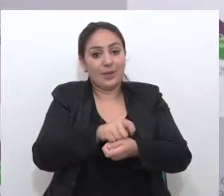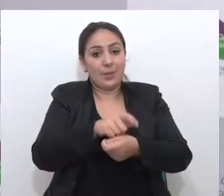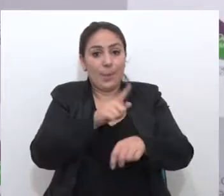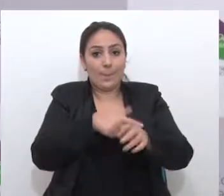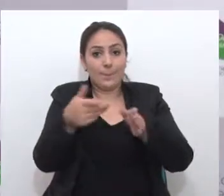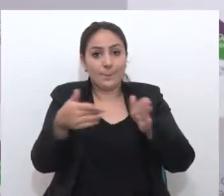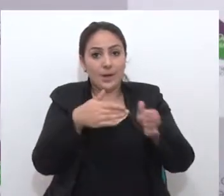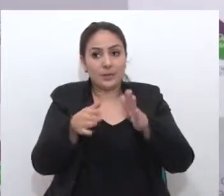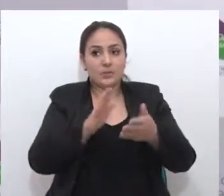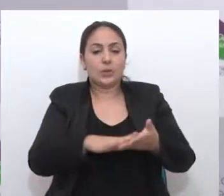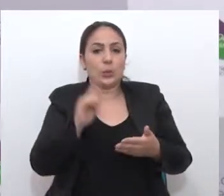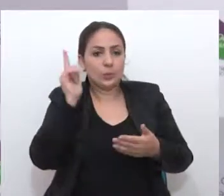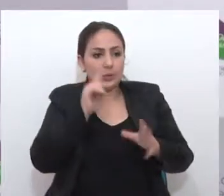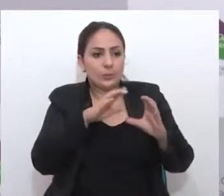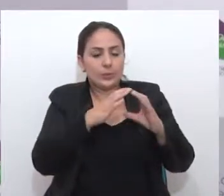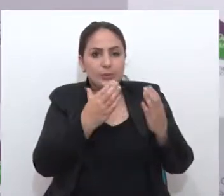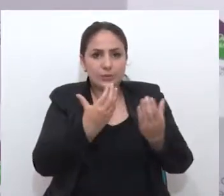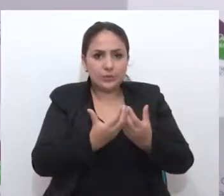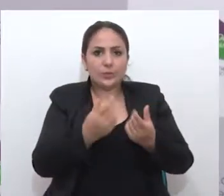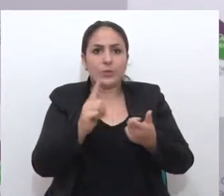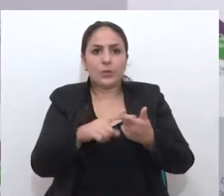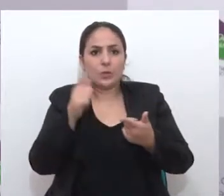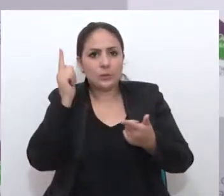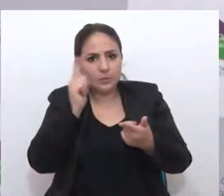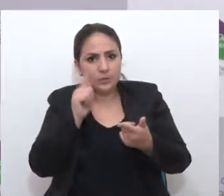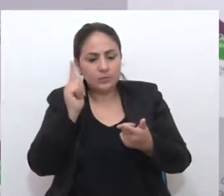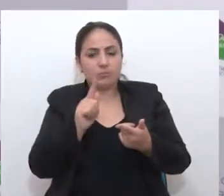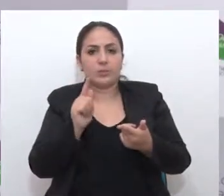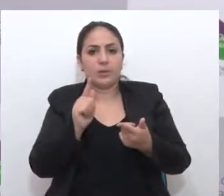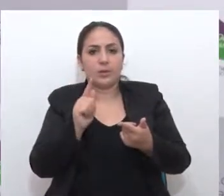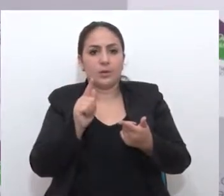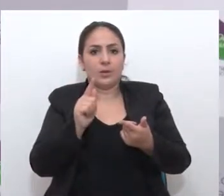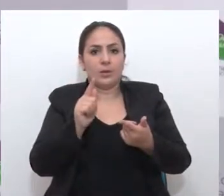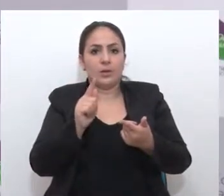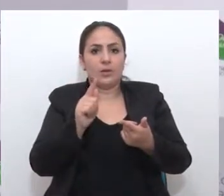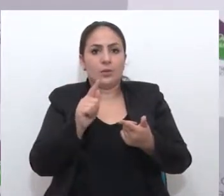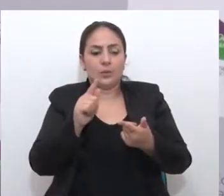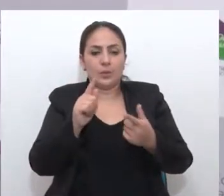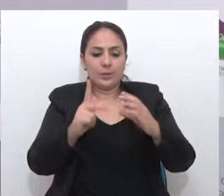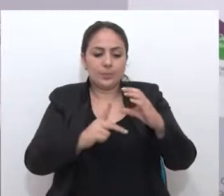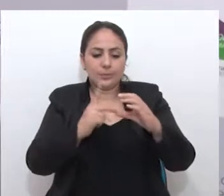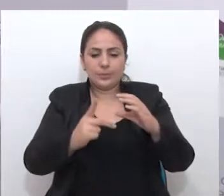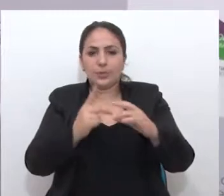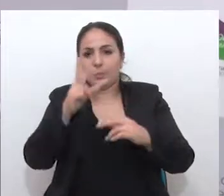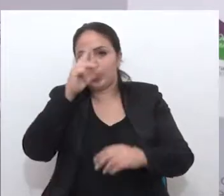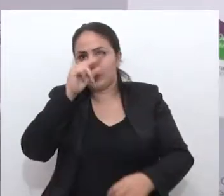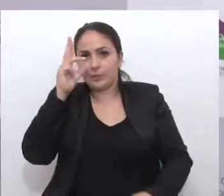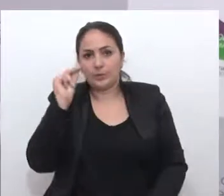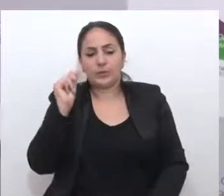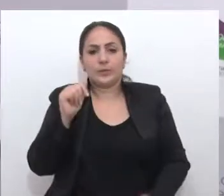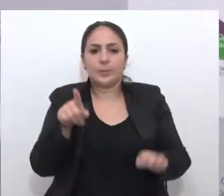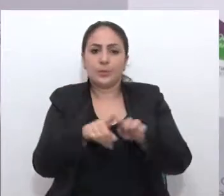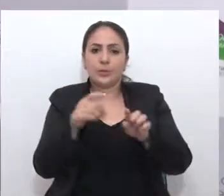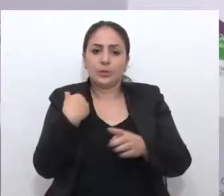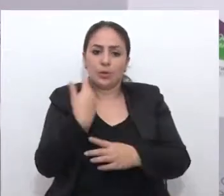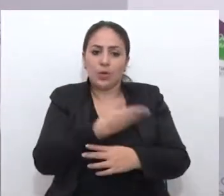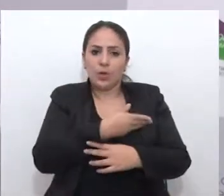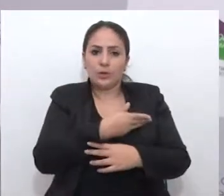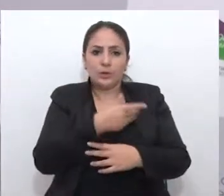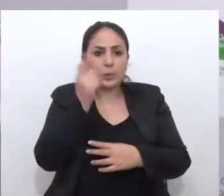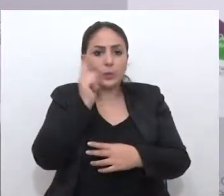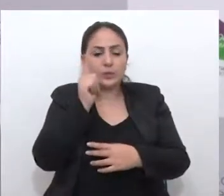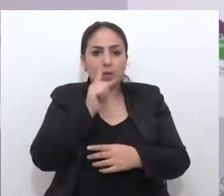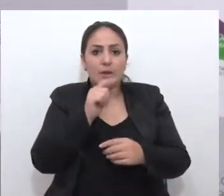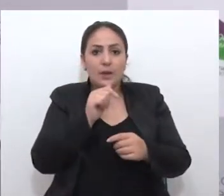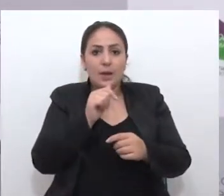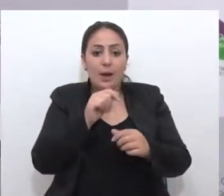prazos, ganha a comunidade, ganha o Legislativo e o Executivo, porque nós